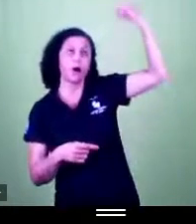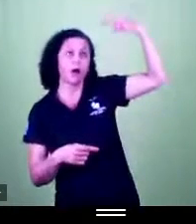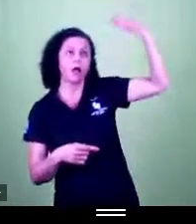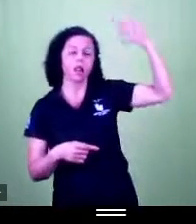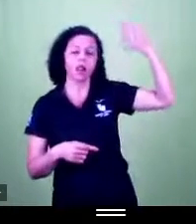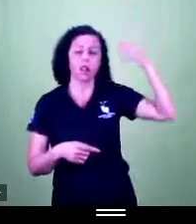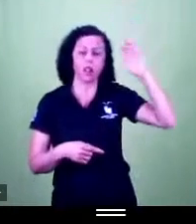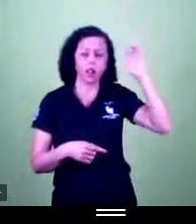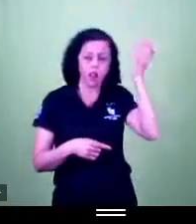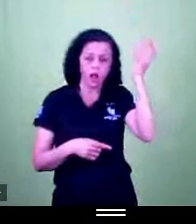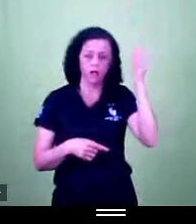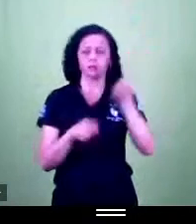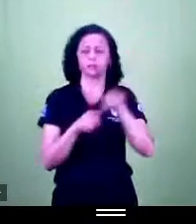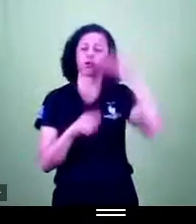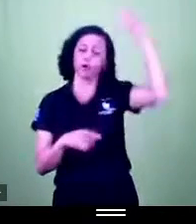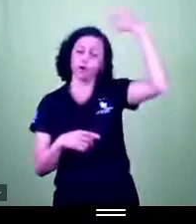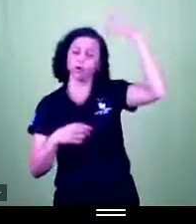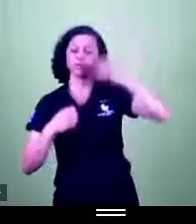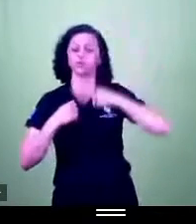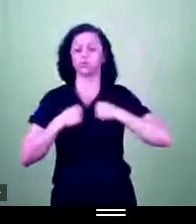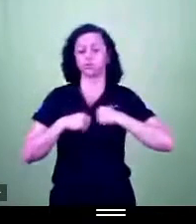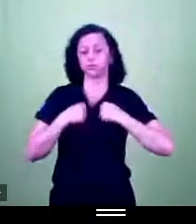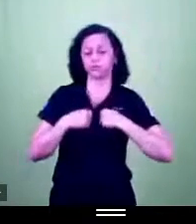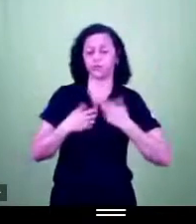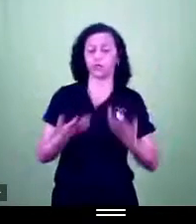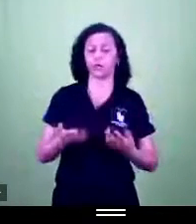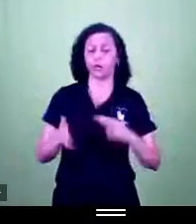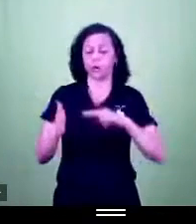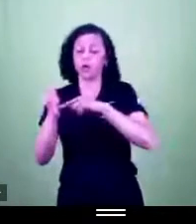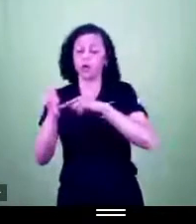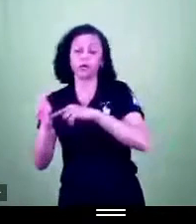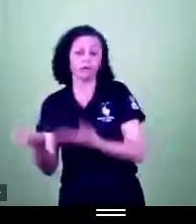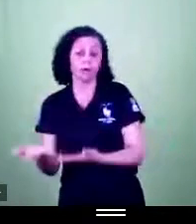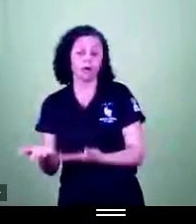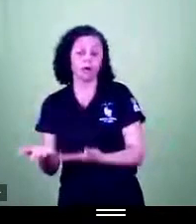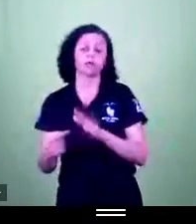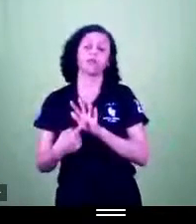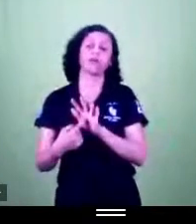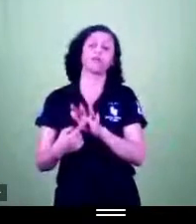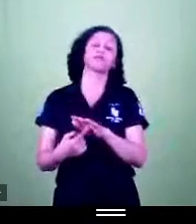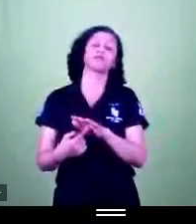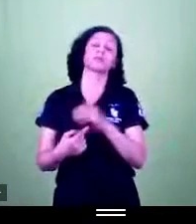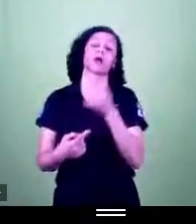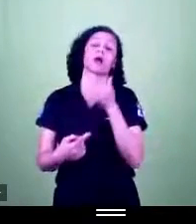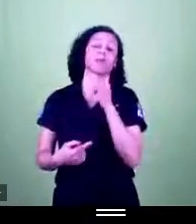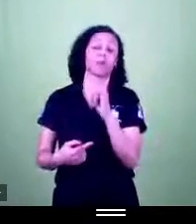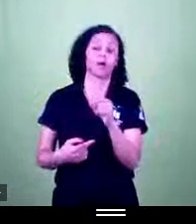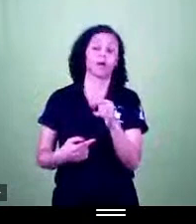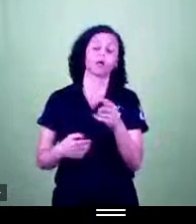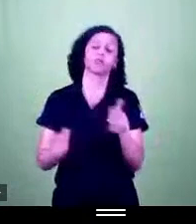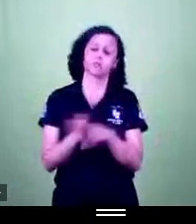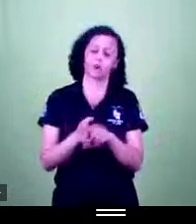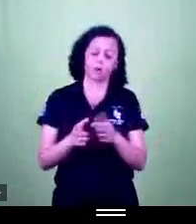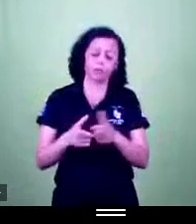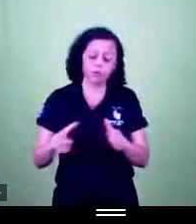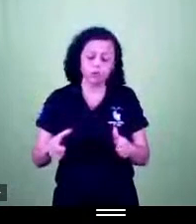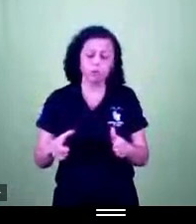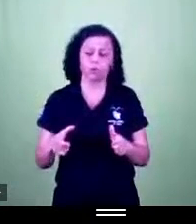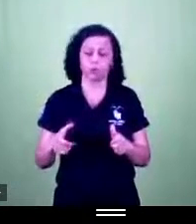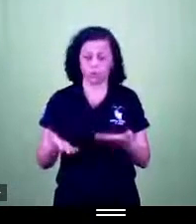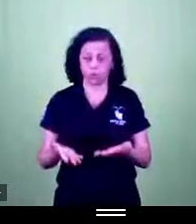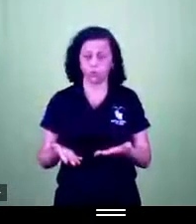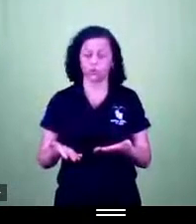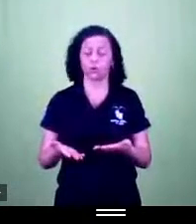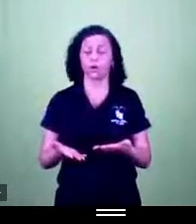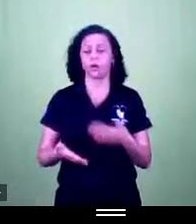conectada nos terminais da tomada, isso que vai definir a corrente que vai passar pelo circuito. Não importa a corrente, eu estou afirmando